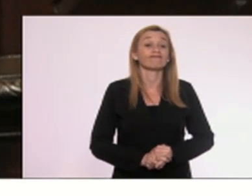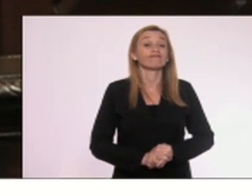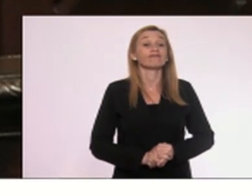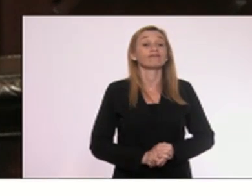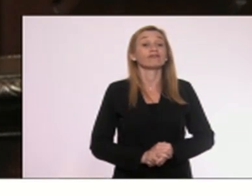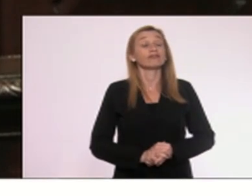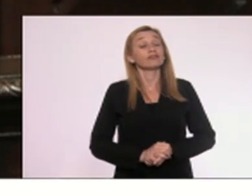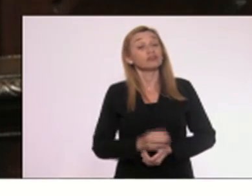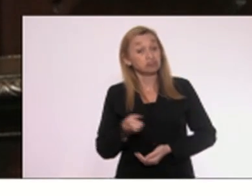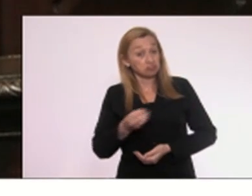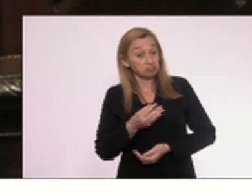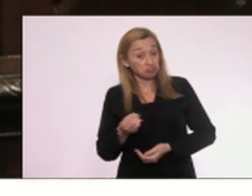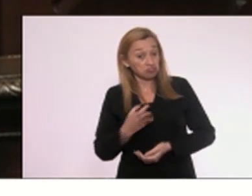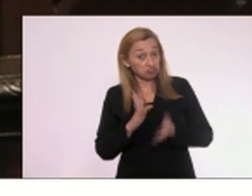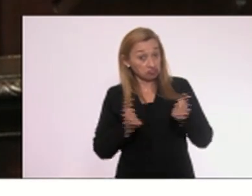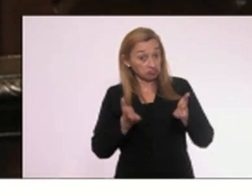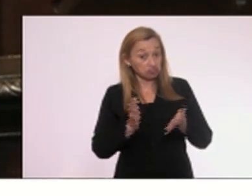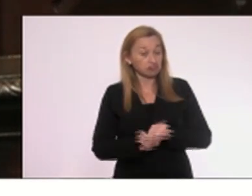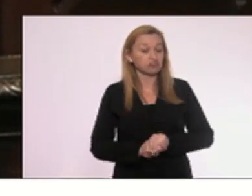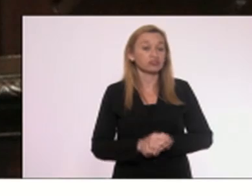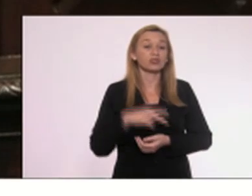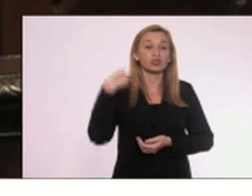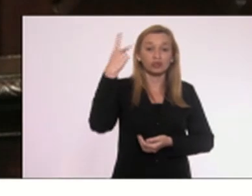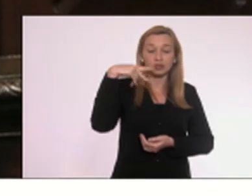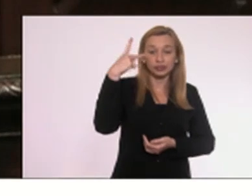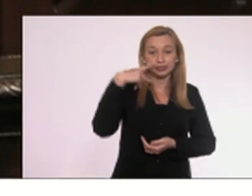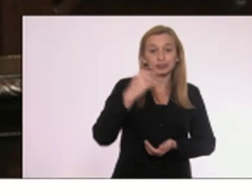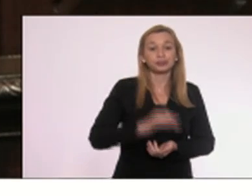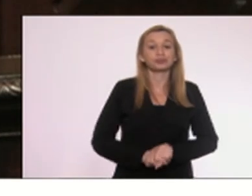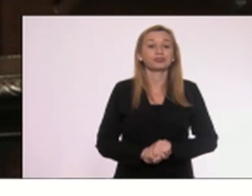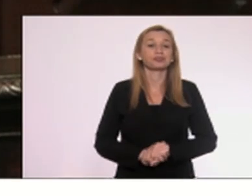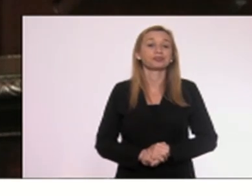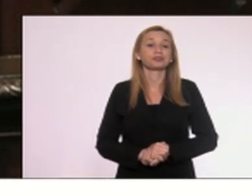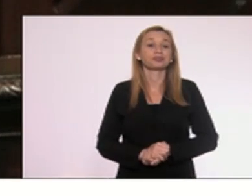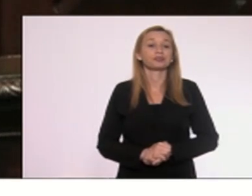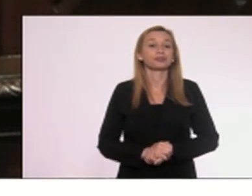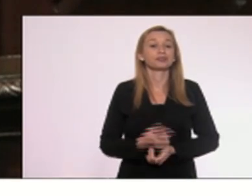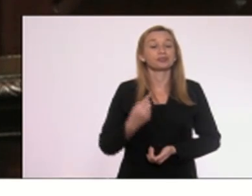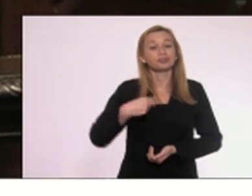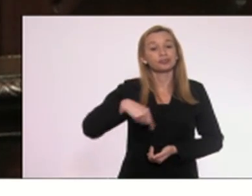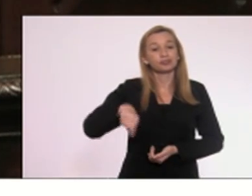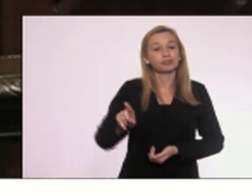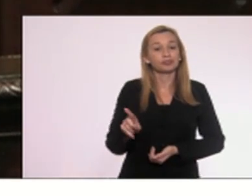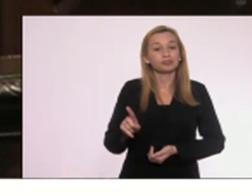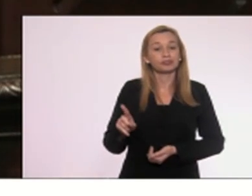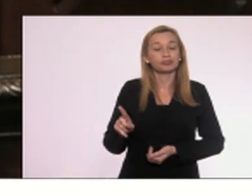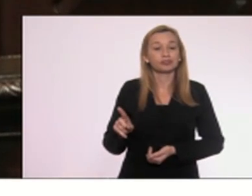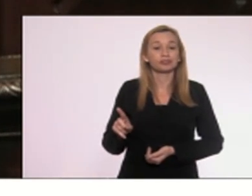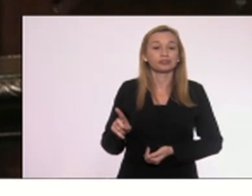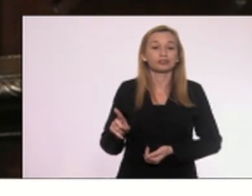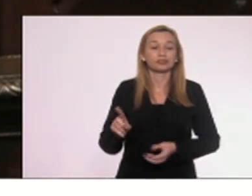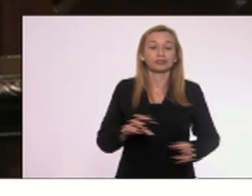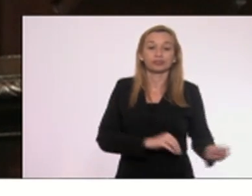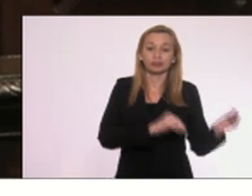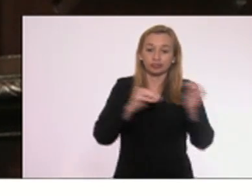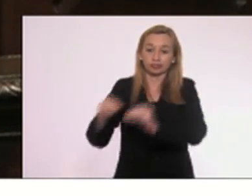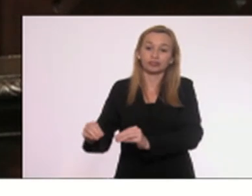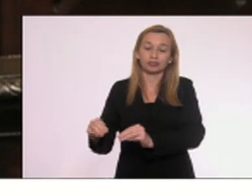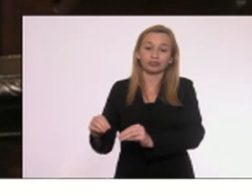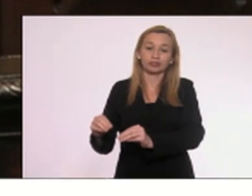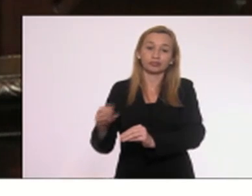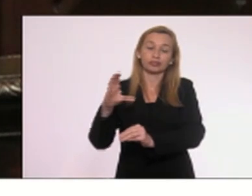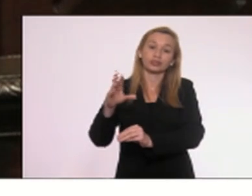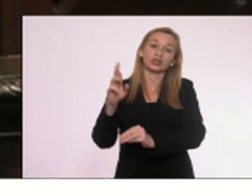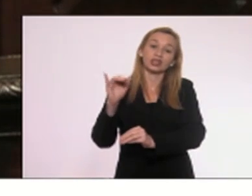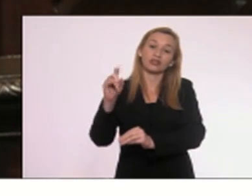mais recentemente, um vereador vai para o governo do Crivella.